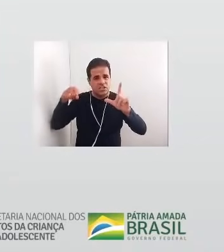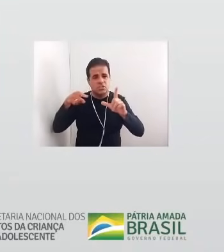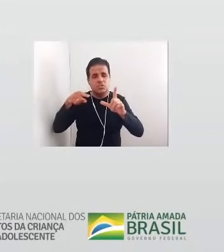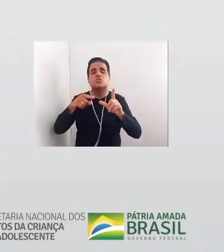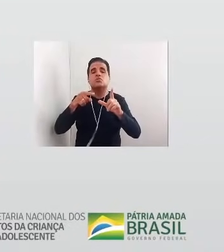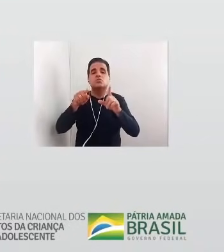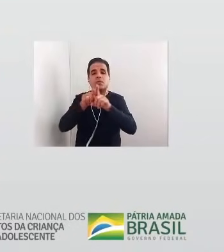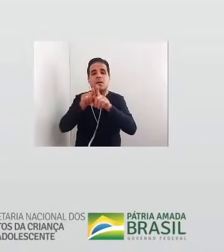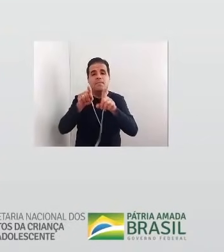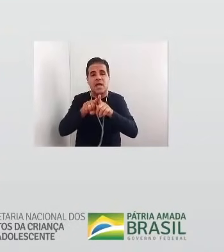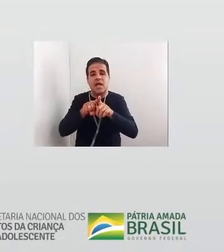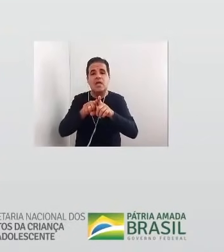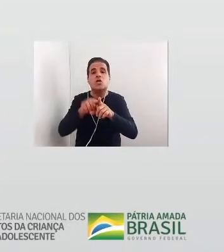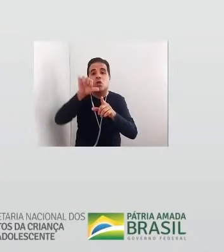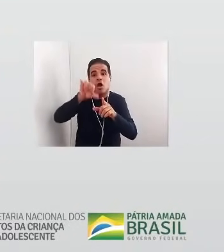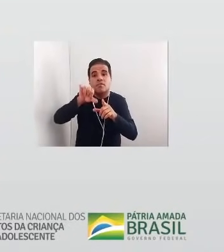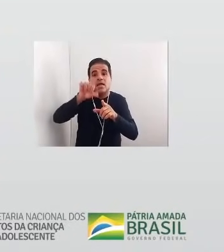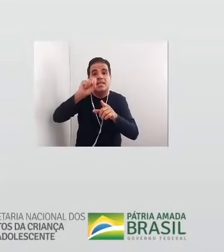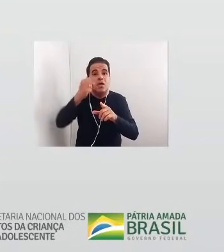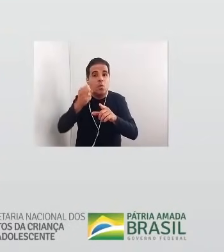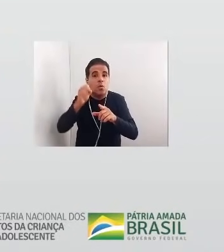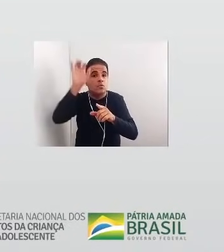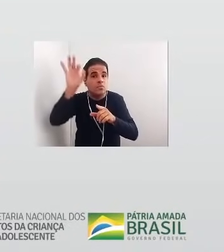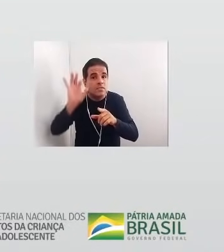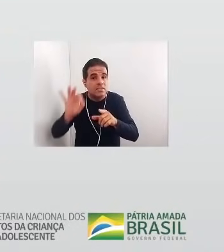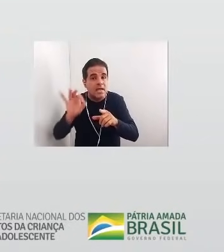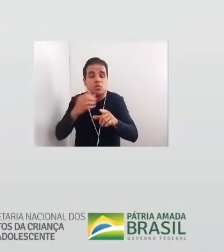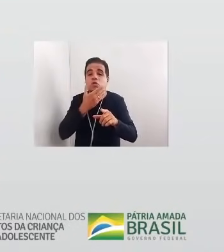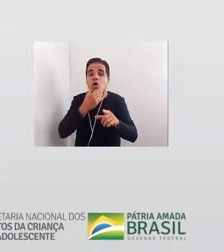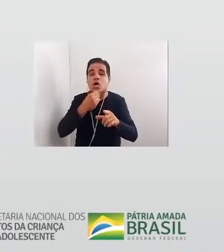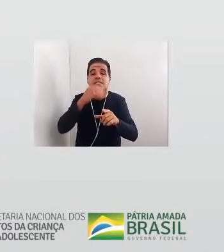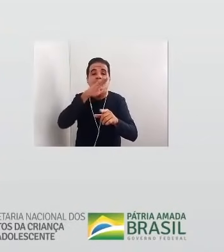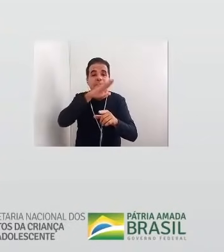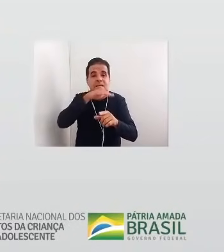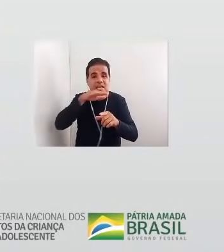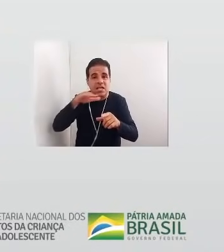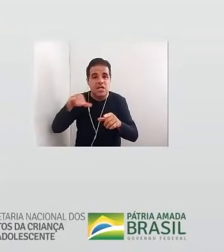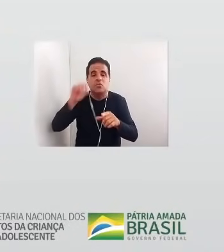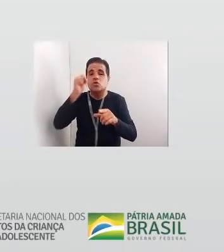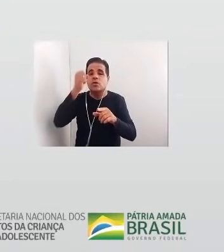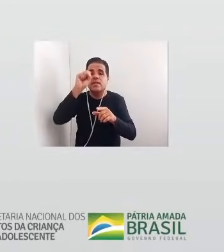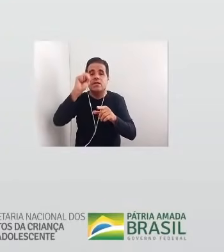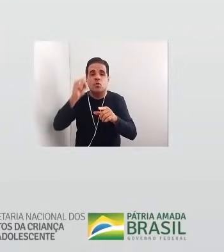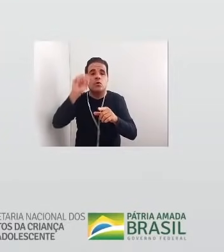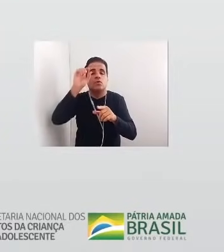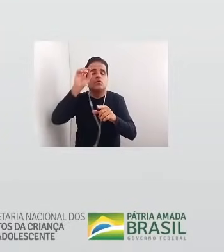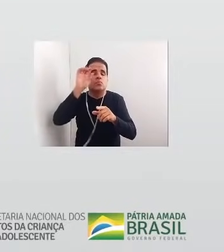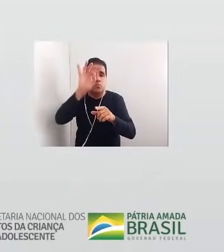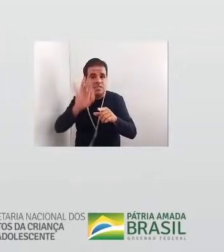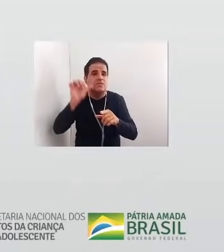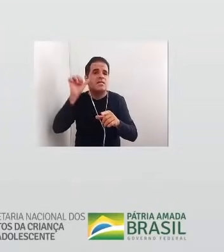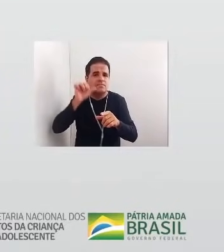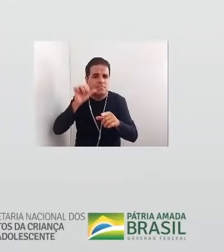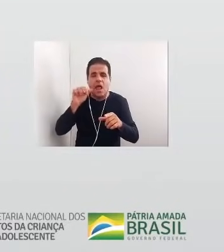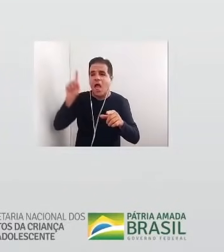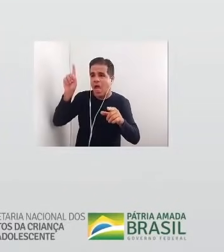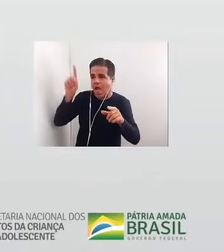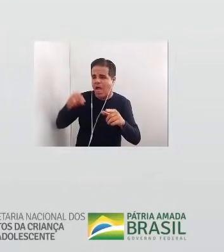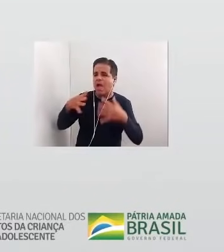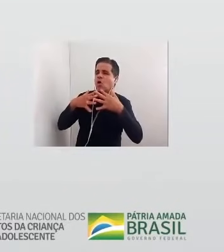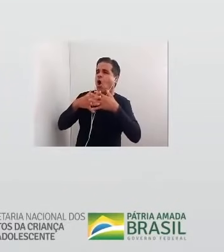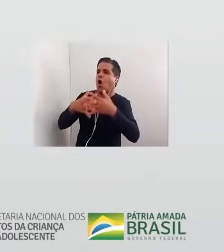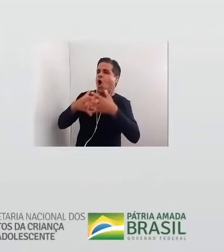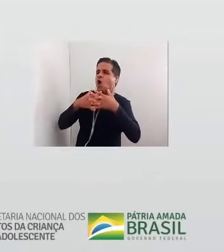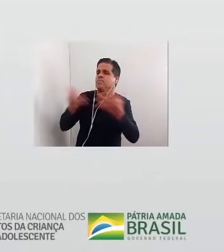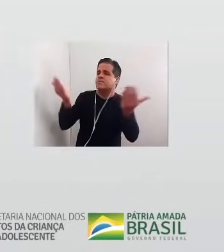e Estatística, 98% dos meninos e 88% das meninas que são confusos com o